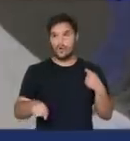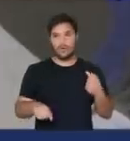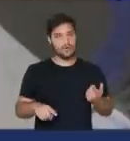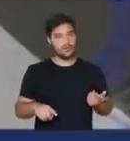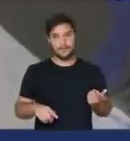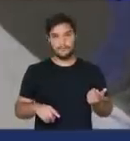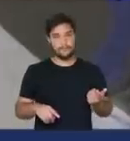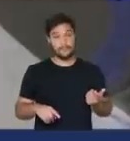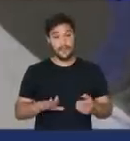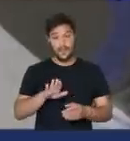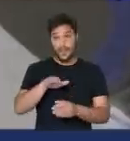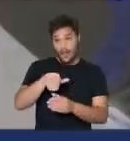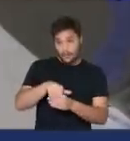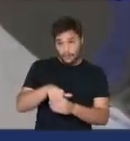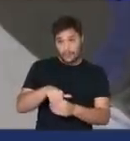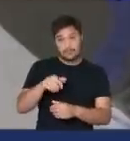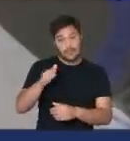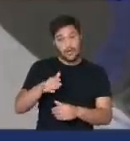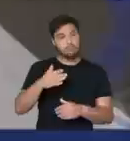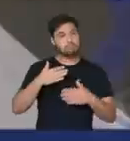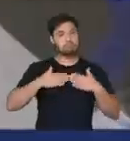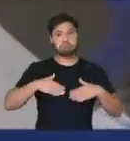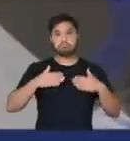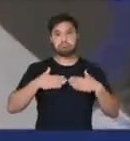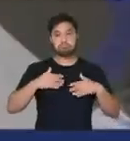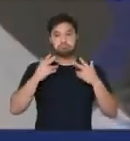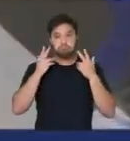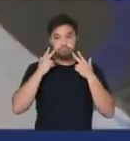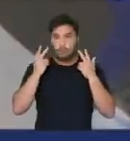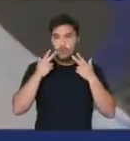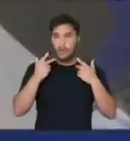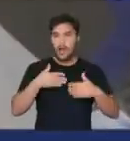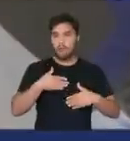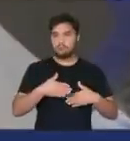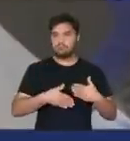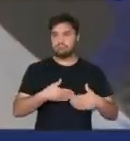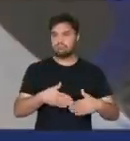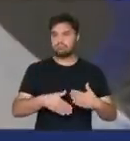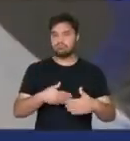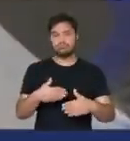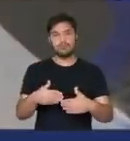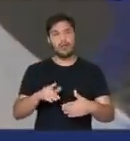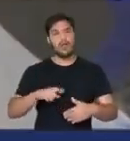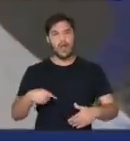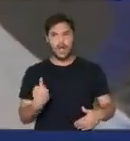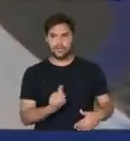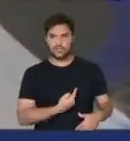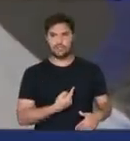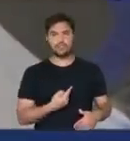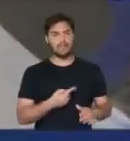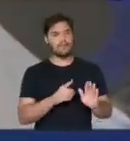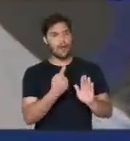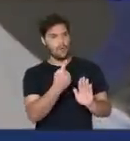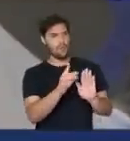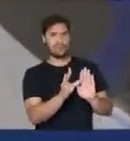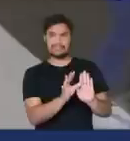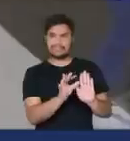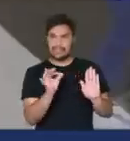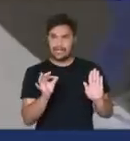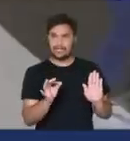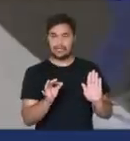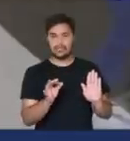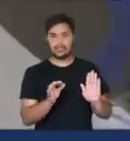alguma. A votação estava transcorrendo aqui de maneira absolutamente normal. Estávamos enfrentando um